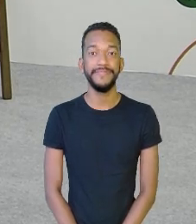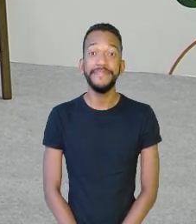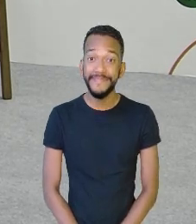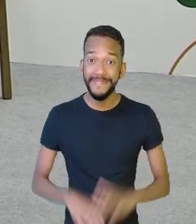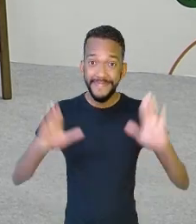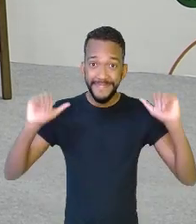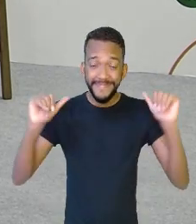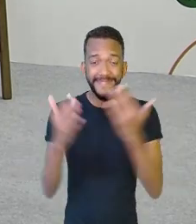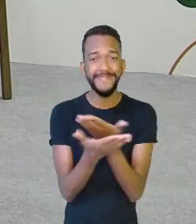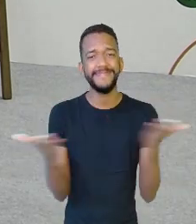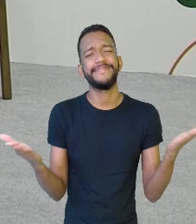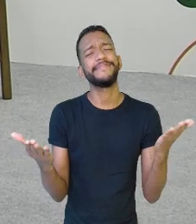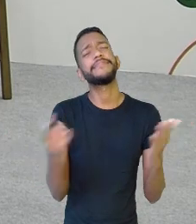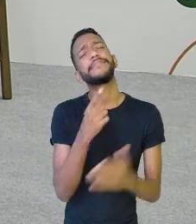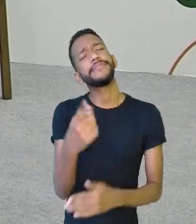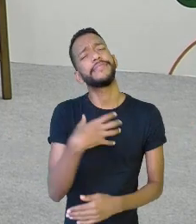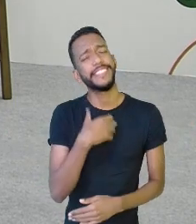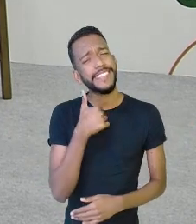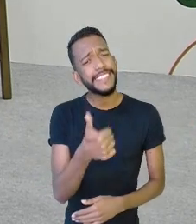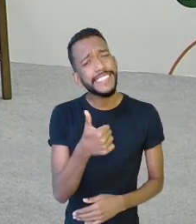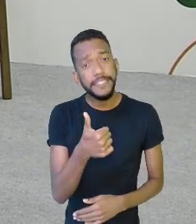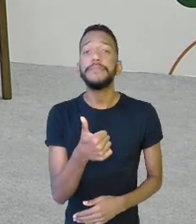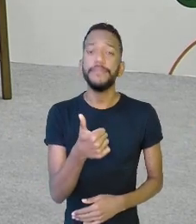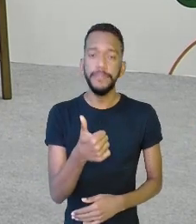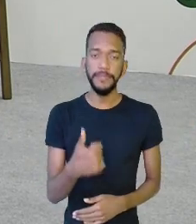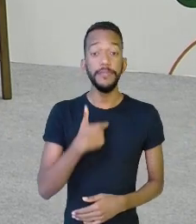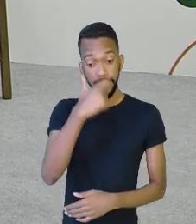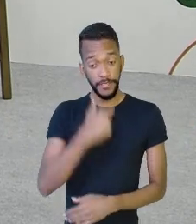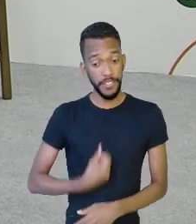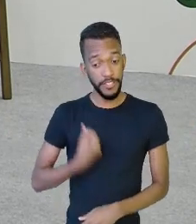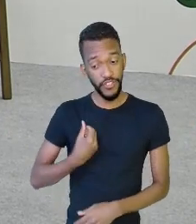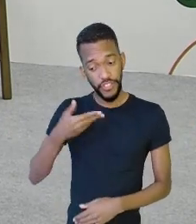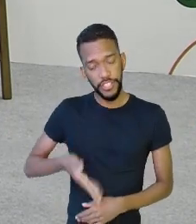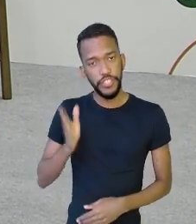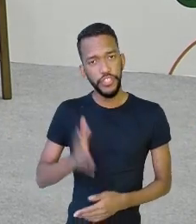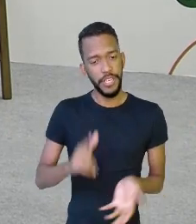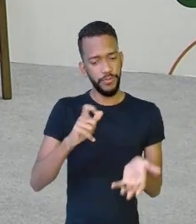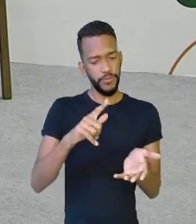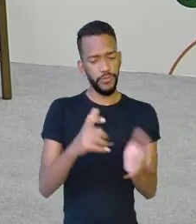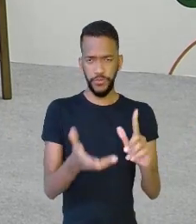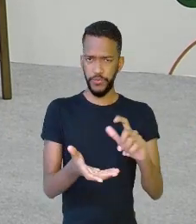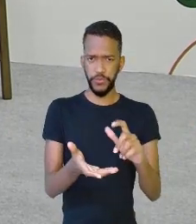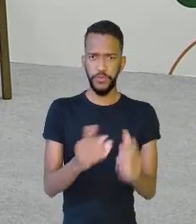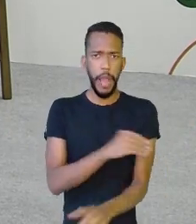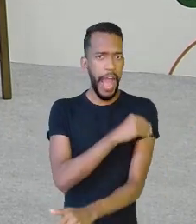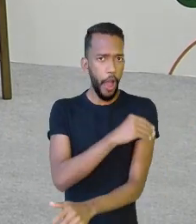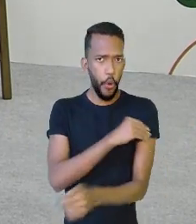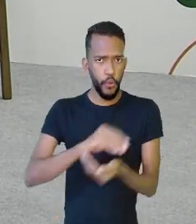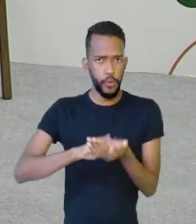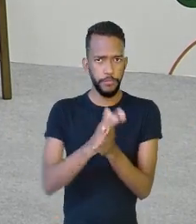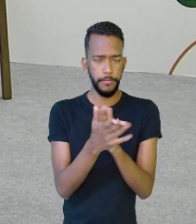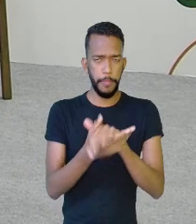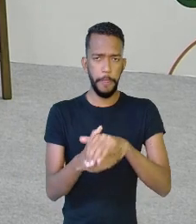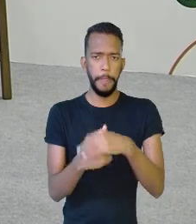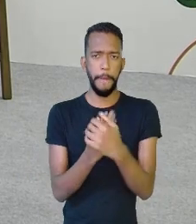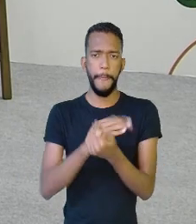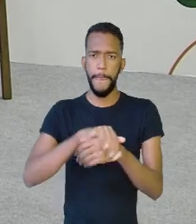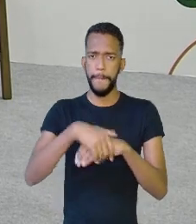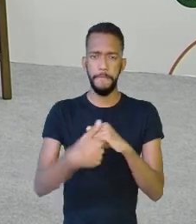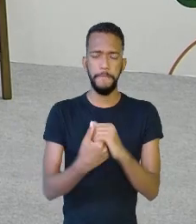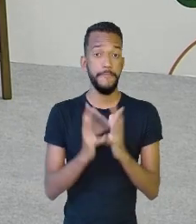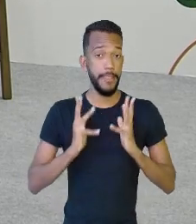Olá, gente! Como é que vocês estão? Estou aqui limpando aqui as minhas mãos com álcool em gel antes